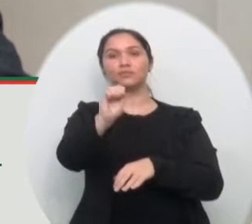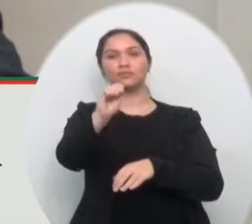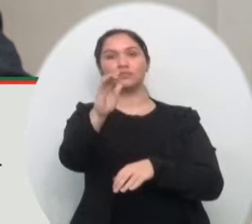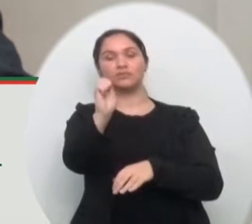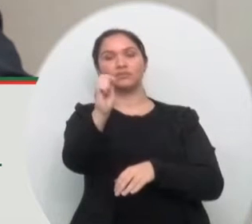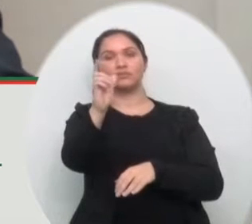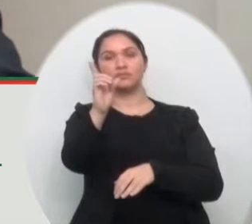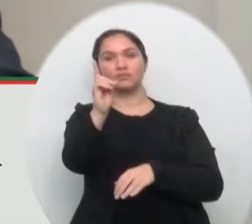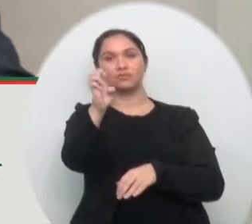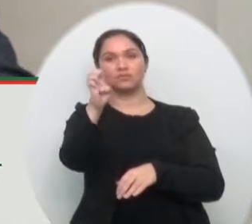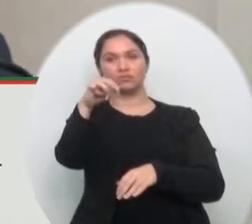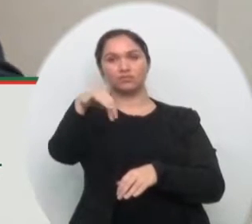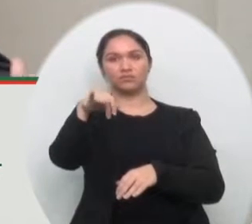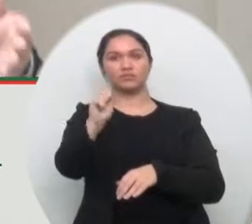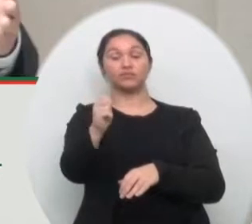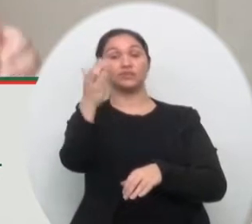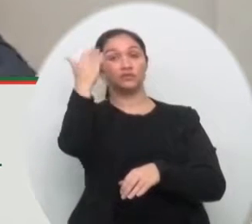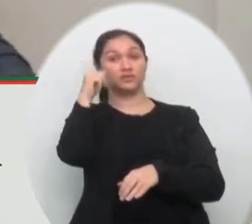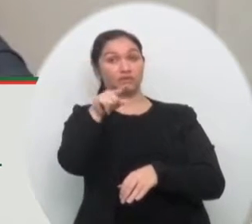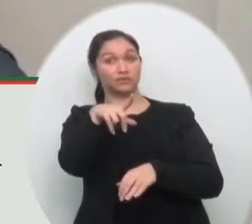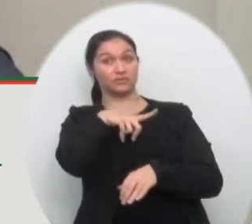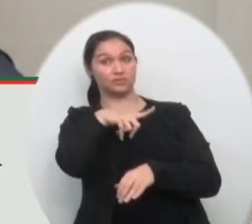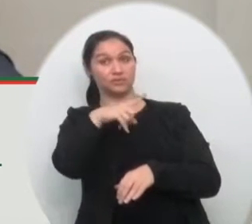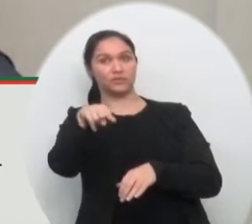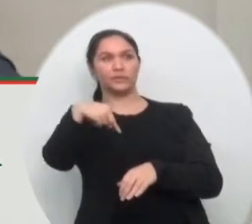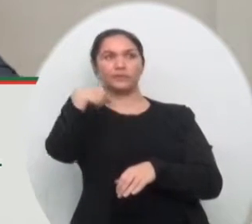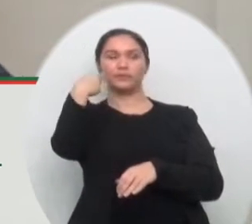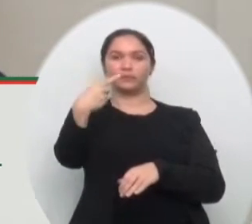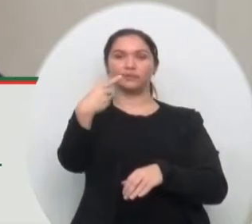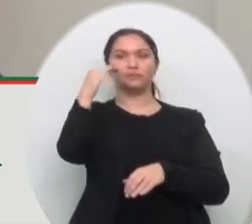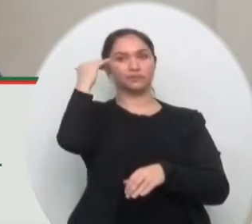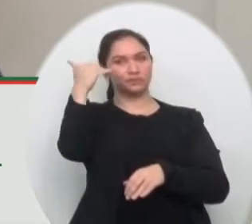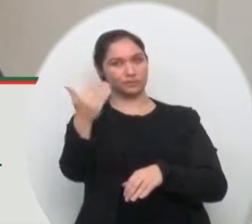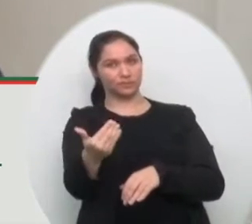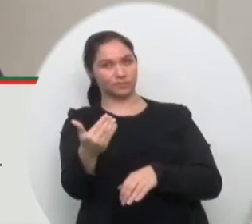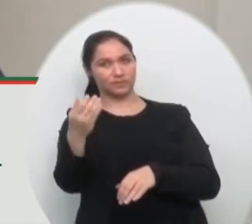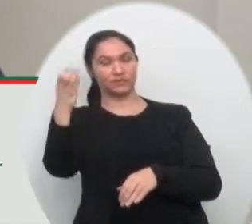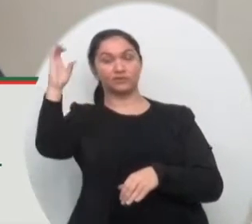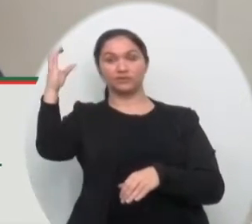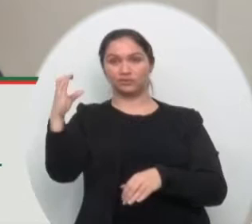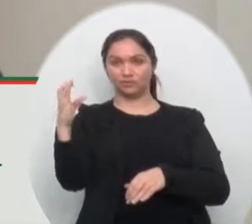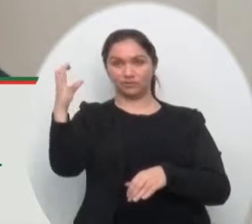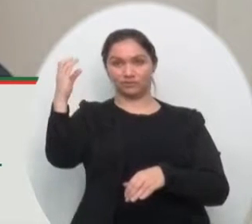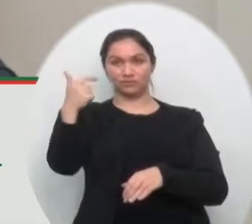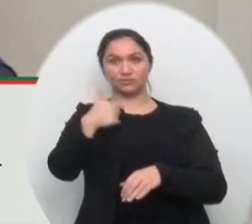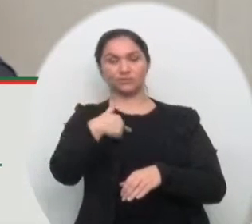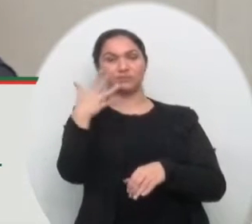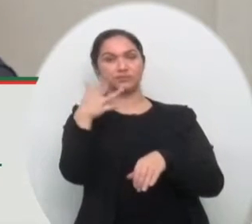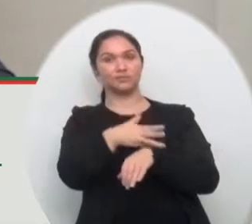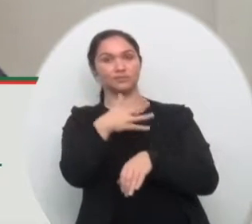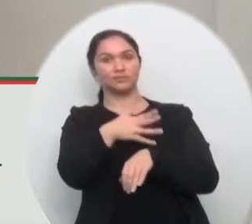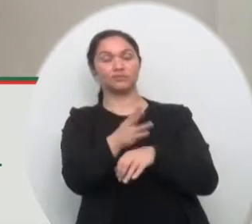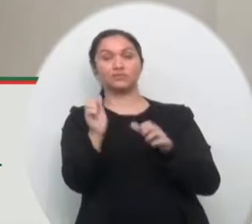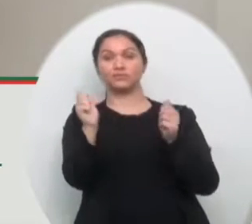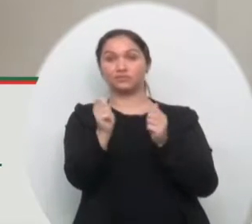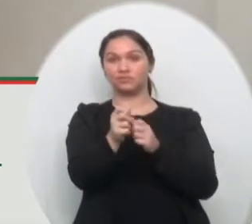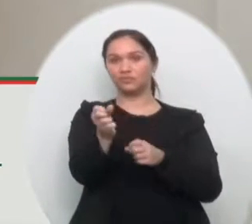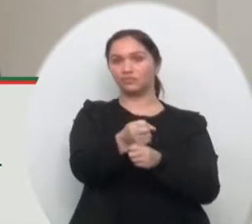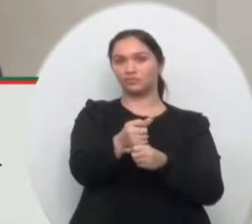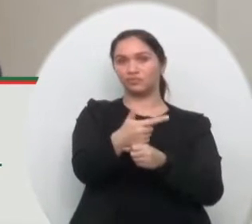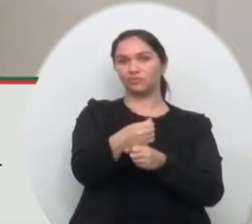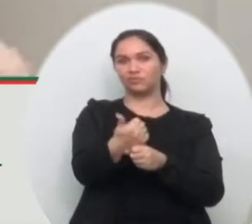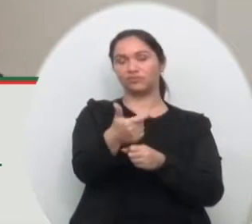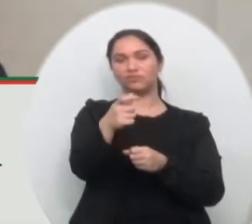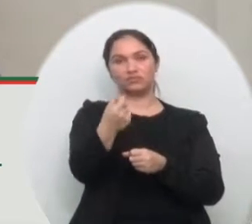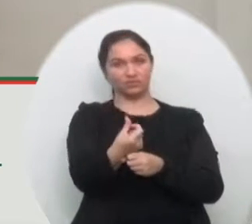homenagens, inclusive com o título de cidadão, otorgado pelo nosso colega Antônio Manuel, e eu estive lá nesse dia, em 2016, fosse eleito também